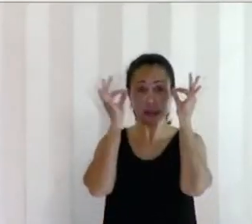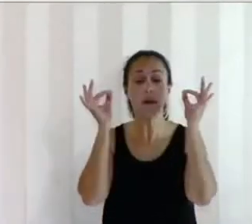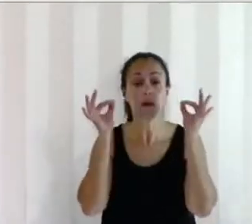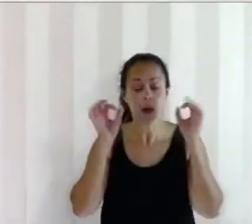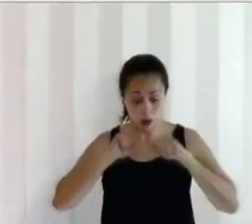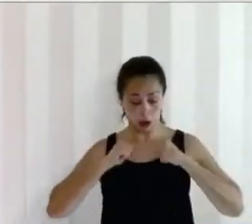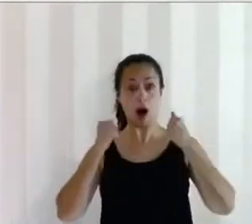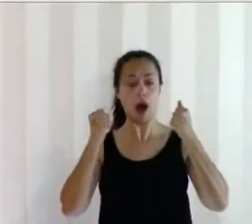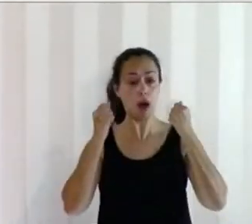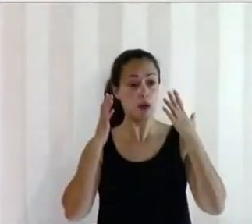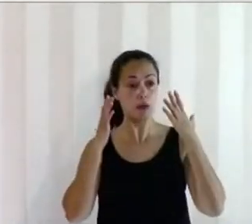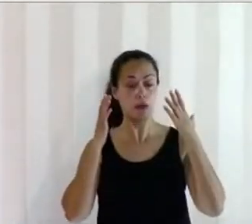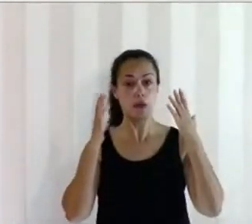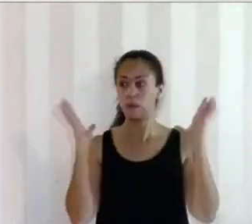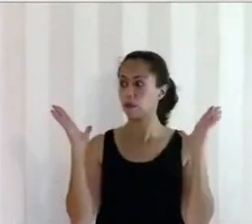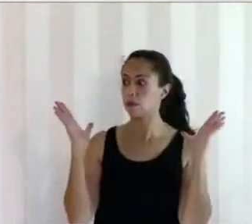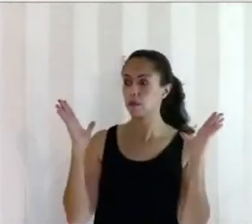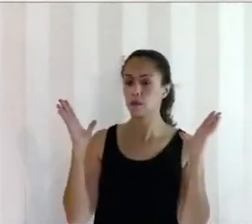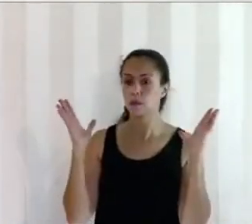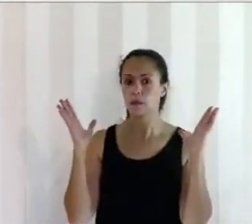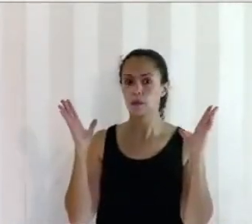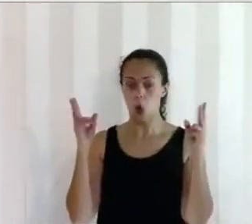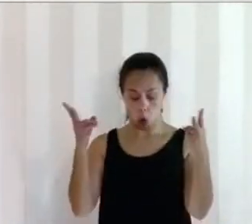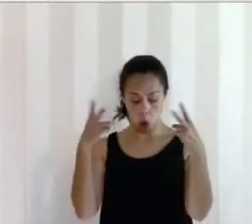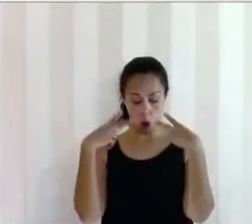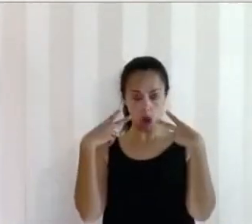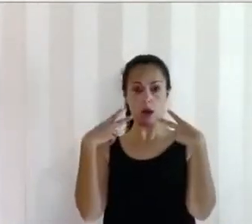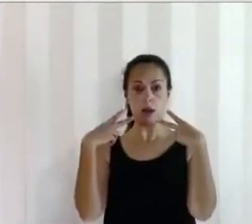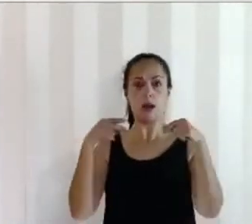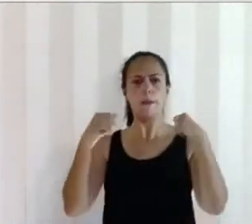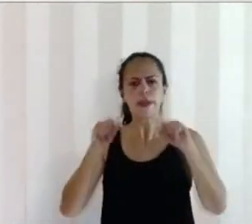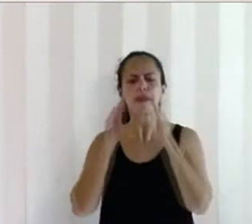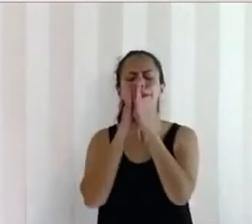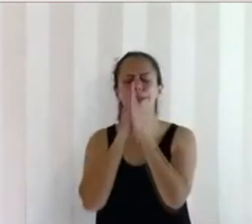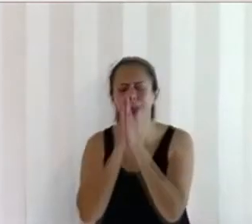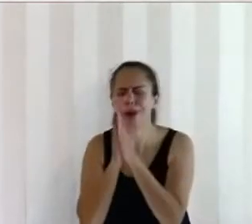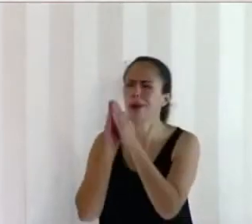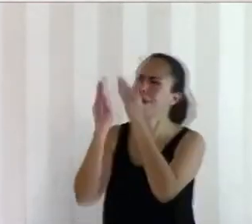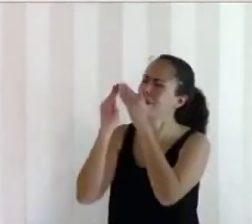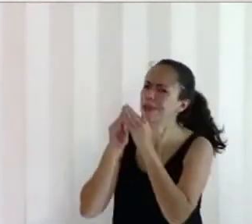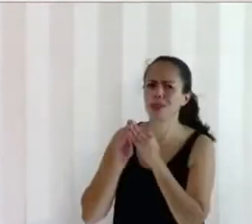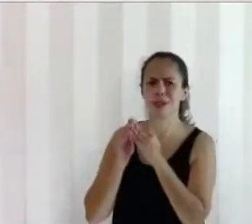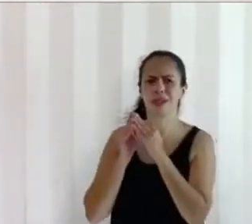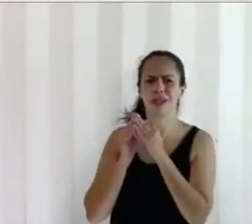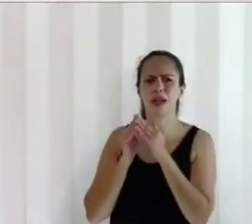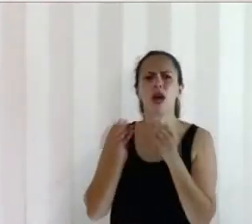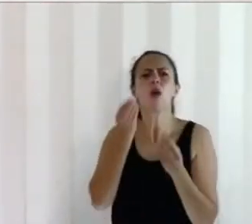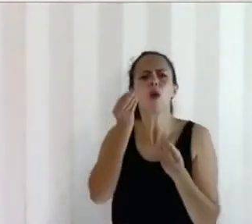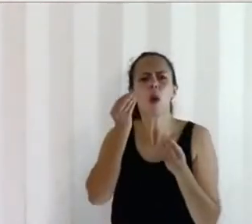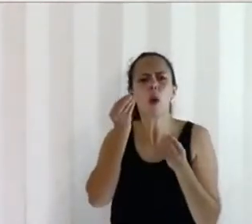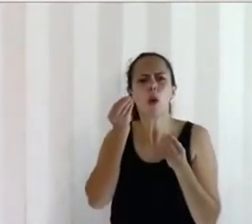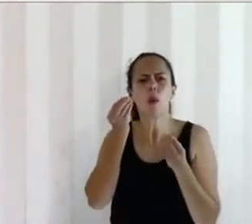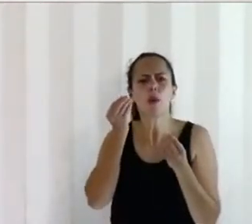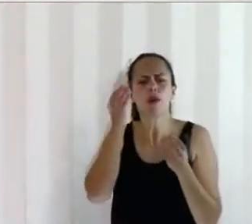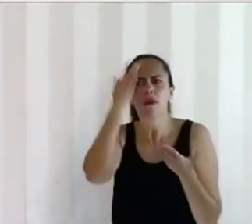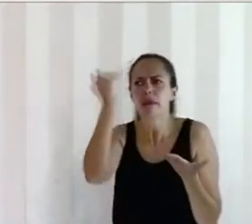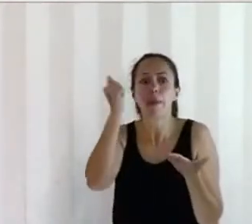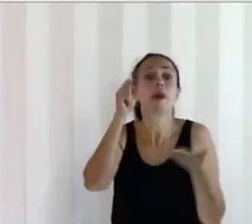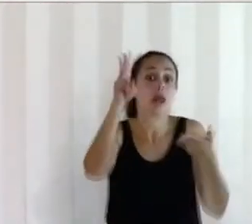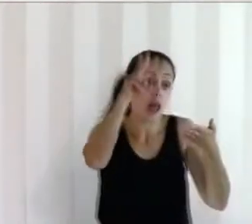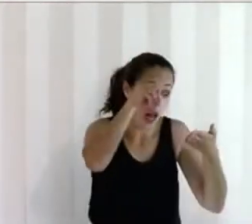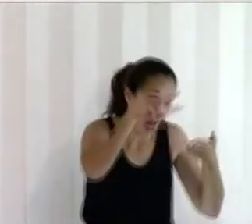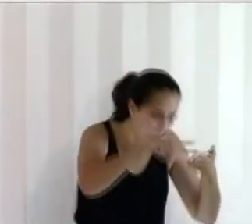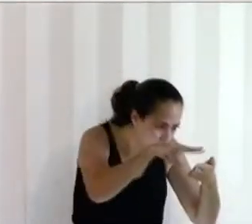Onde eu e você estamos em relação à oração, à leitura das Escrituras, em relação ao falar de Jesus? Onde nós